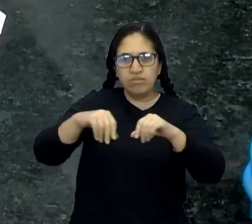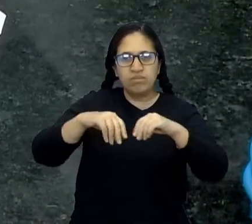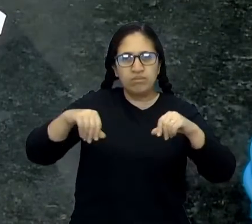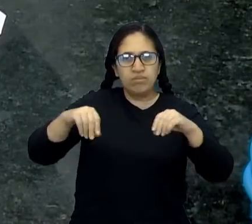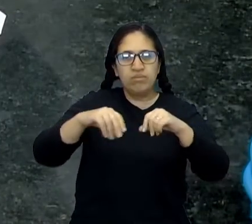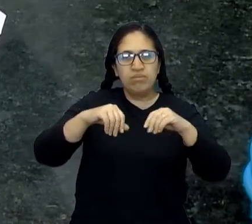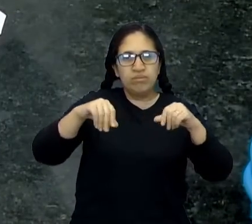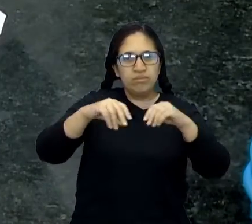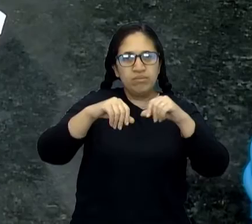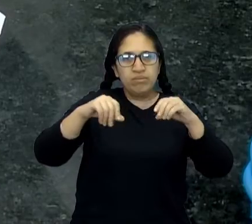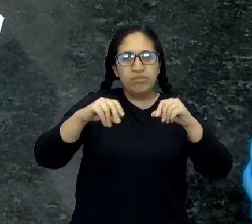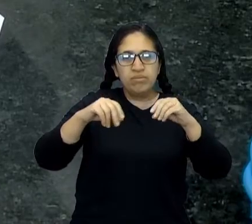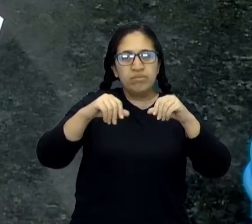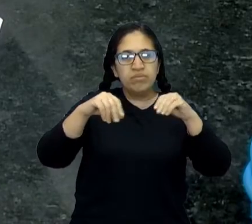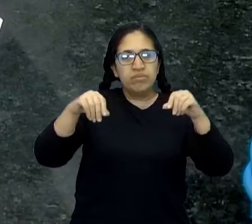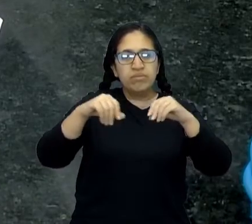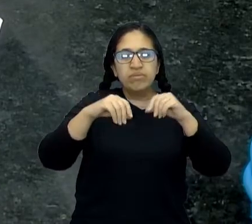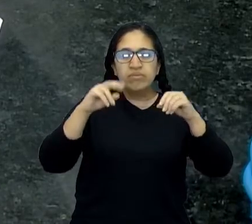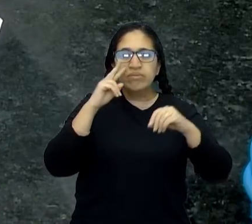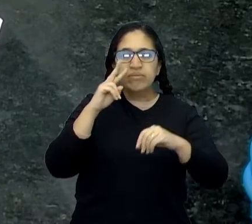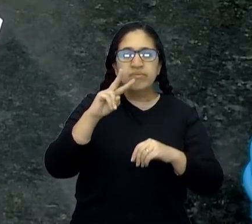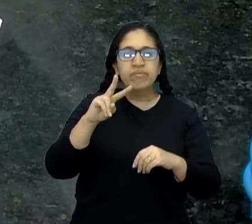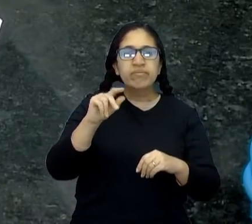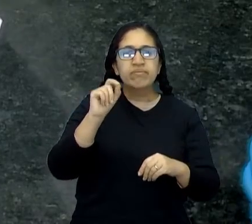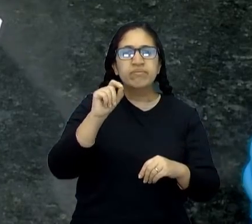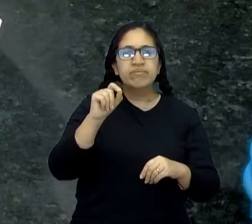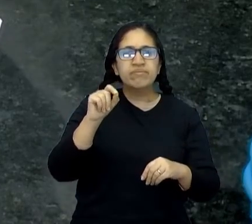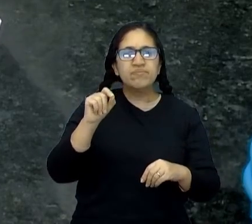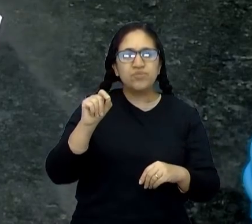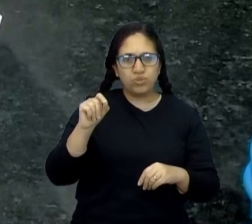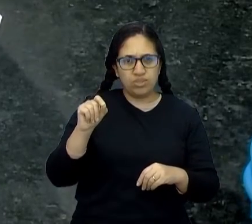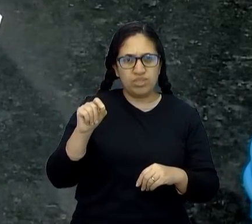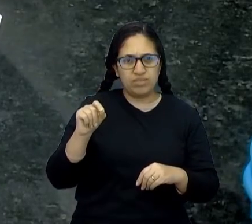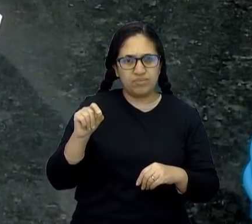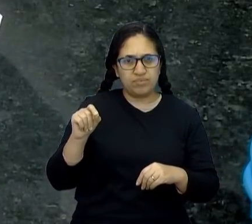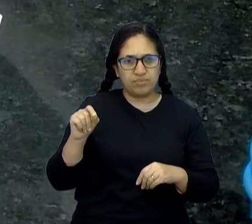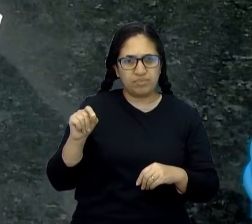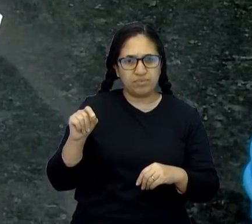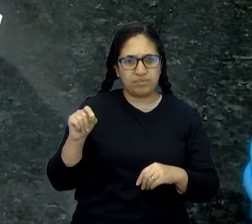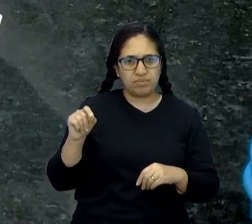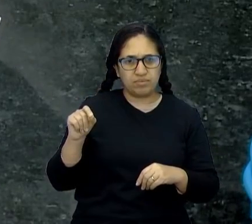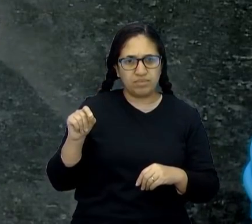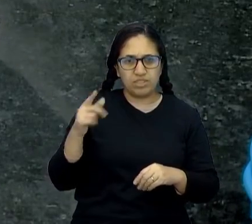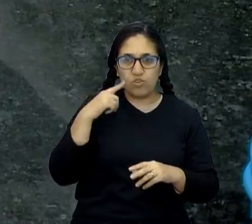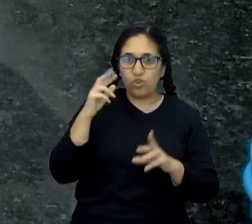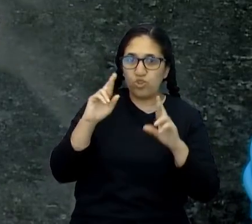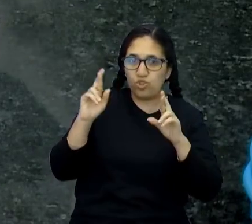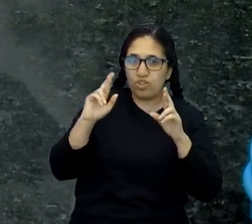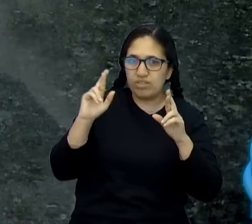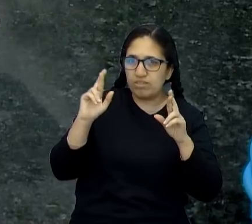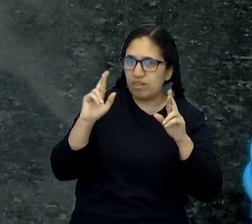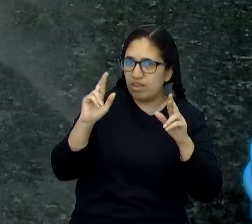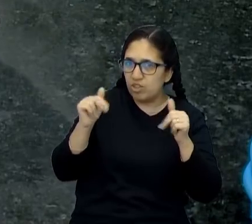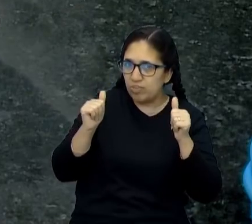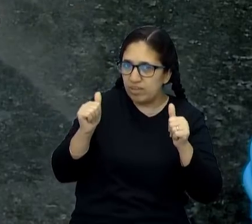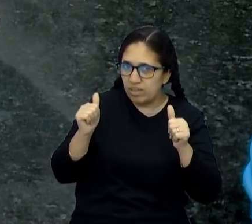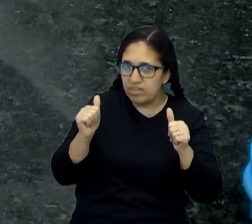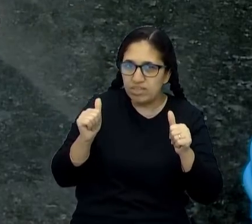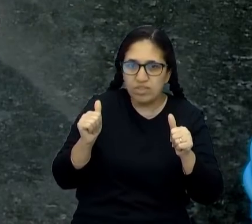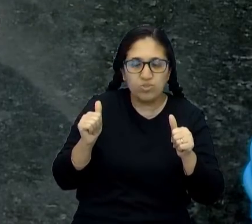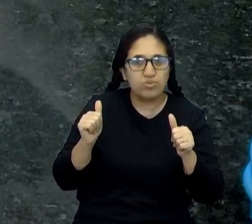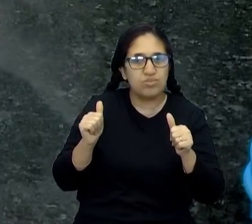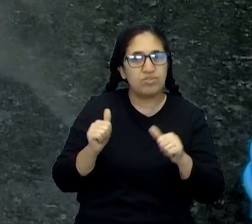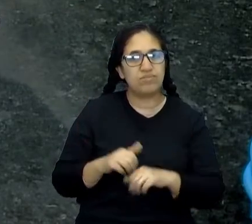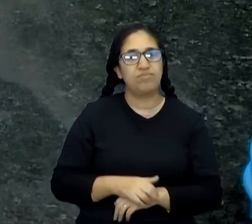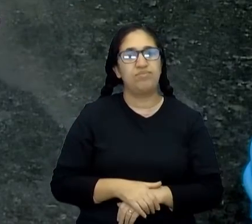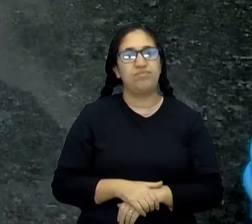a gente vai enxergar, tentar ver o desenho que fica. Eu fiz esse experimento, eu tô orando para dar certo, tá?